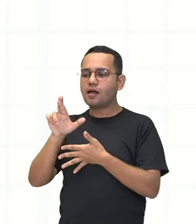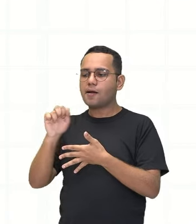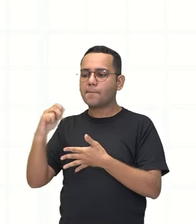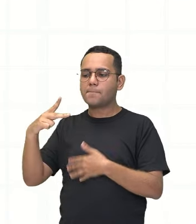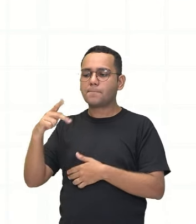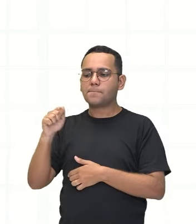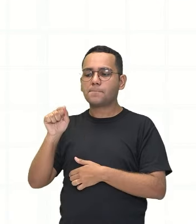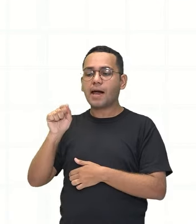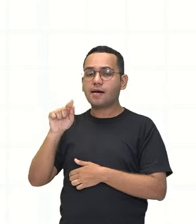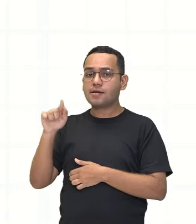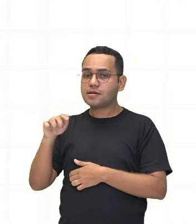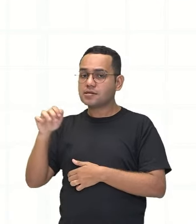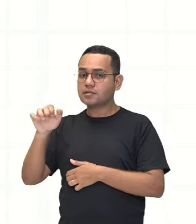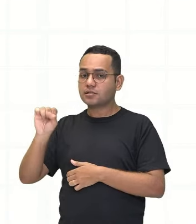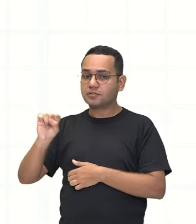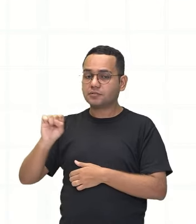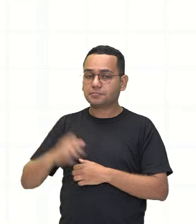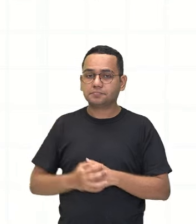palavra mesa, né?